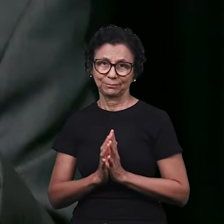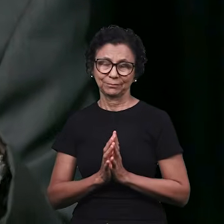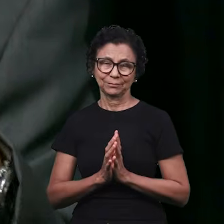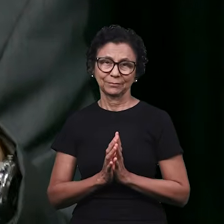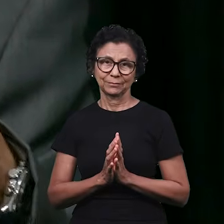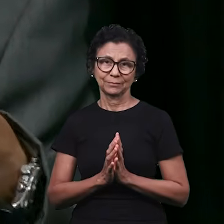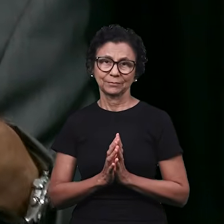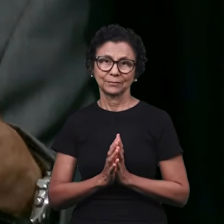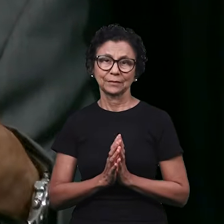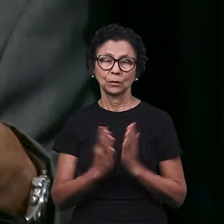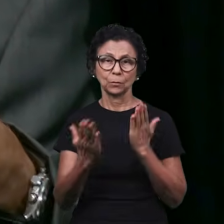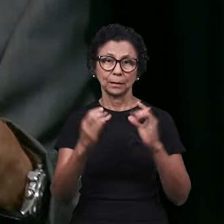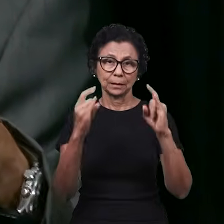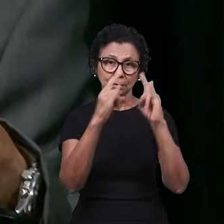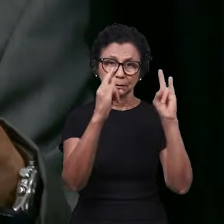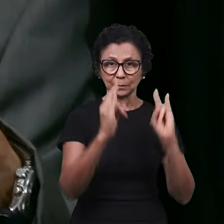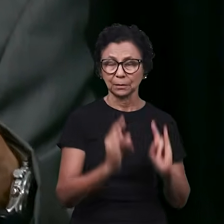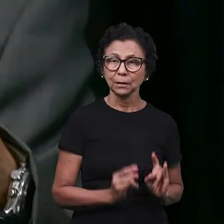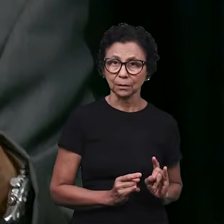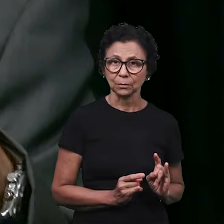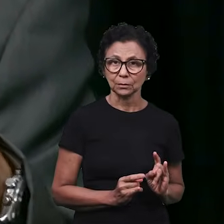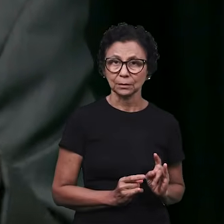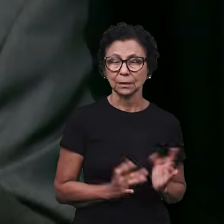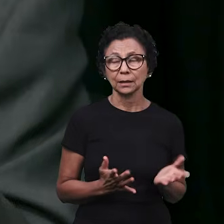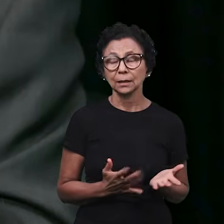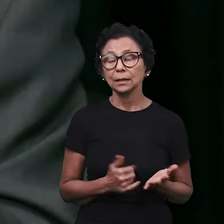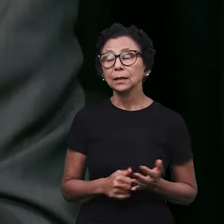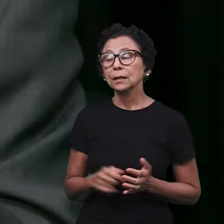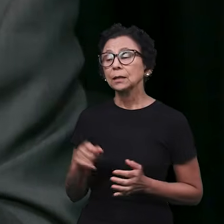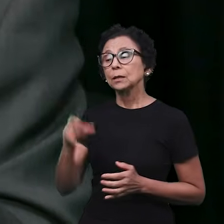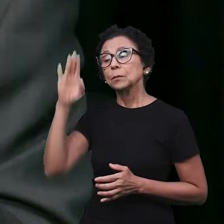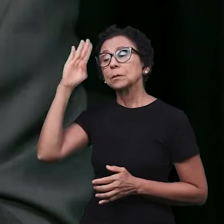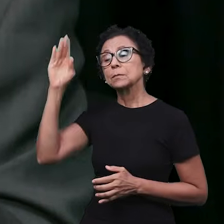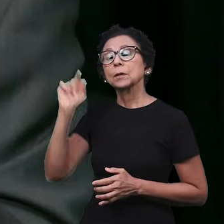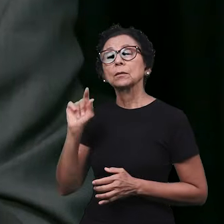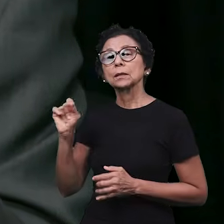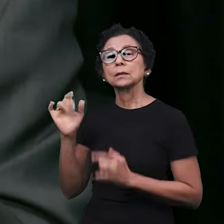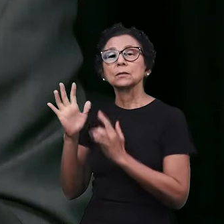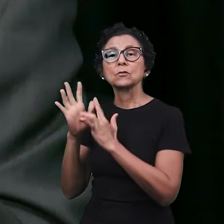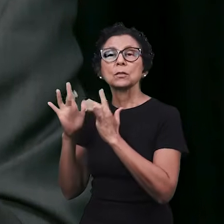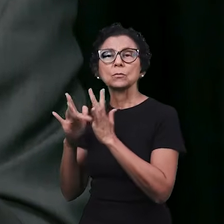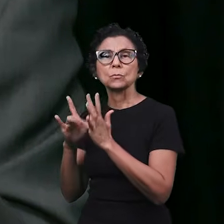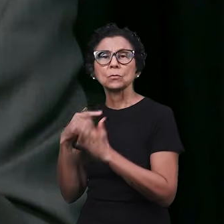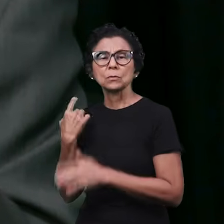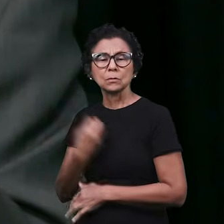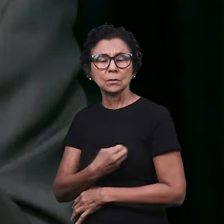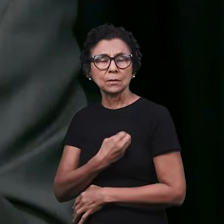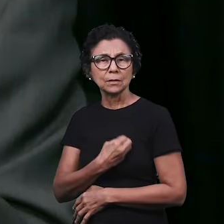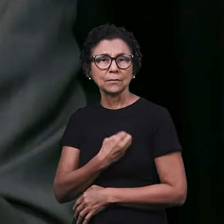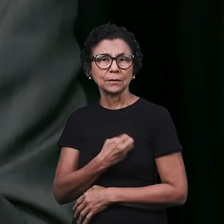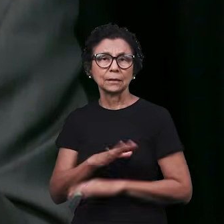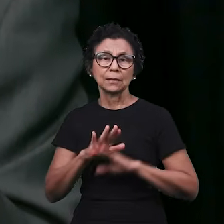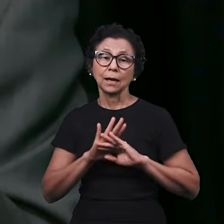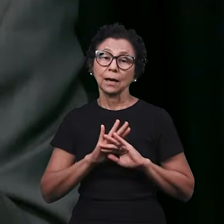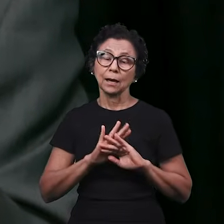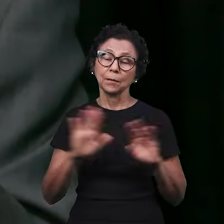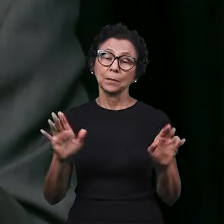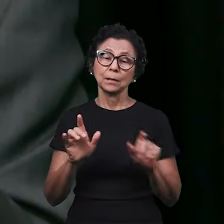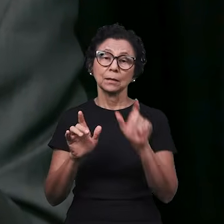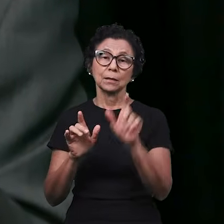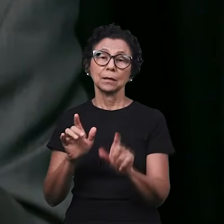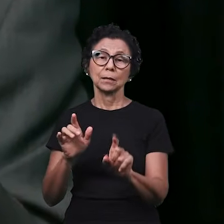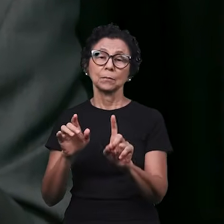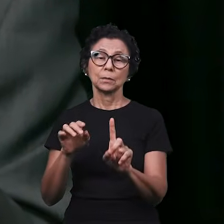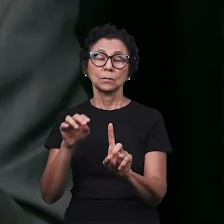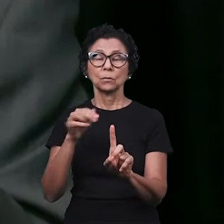Nós vivemos em função desse chamado. Agora, quando você fala do nazireu, aí o nazireu já era um chamado especial. O